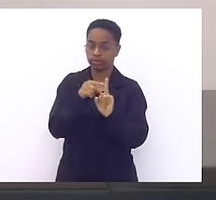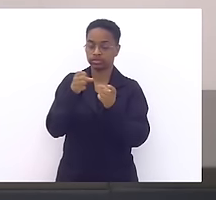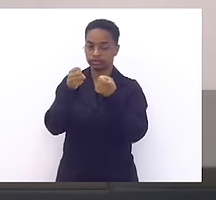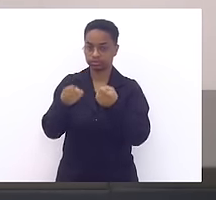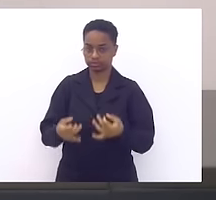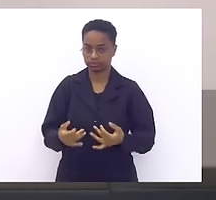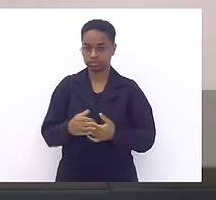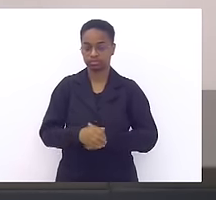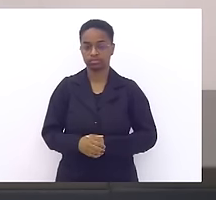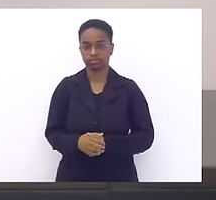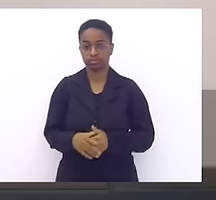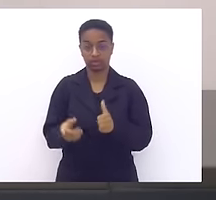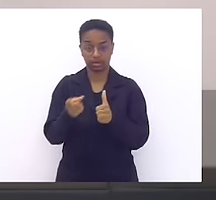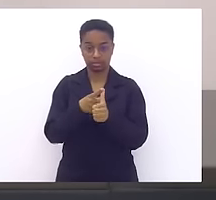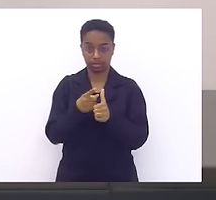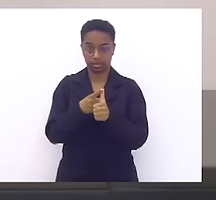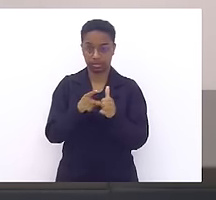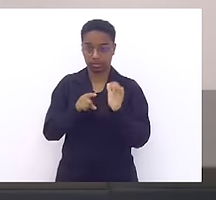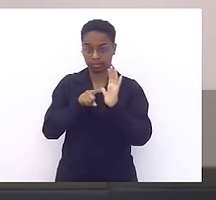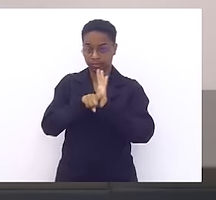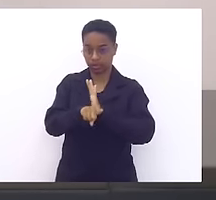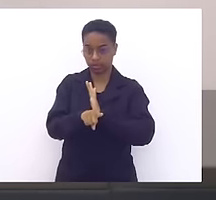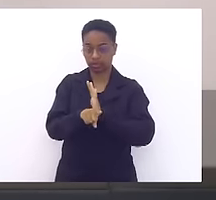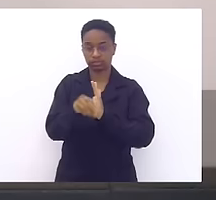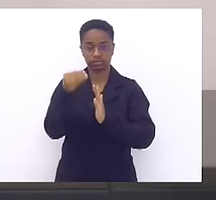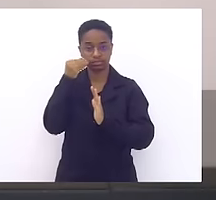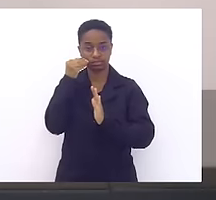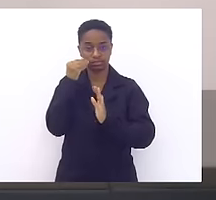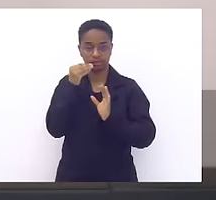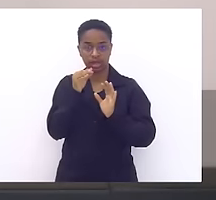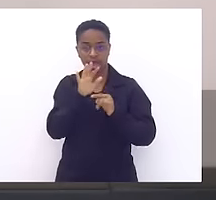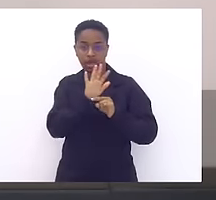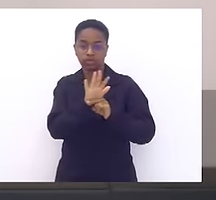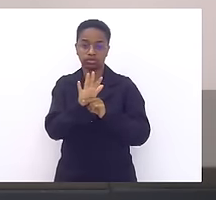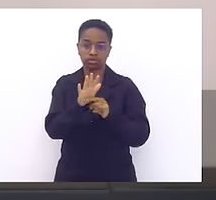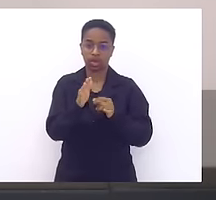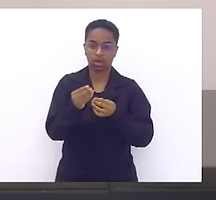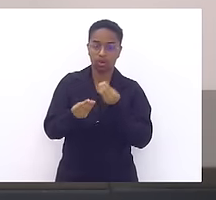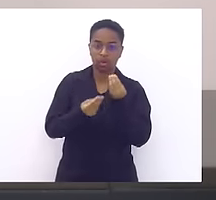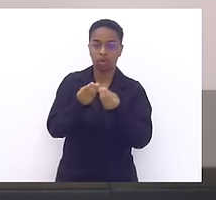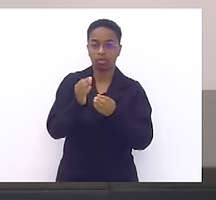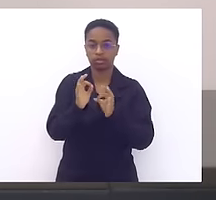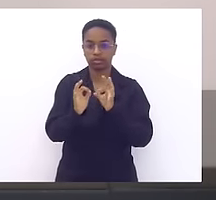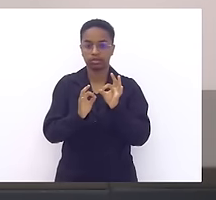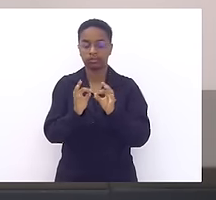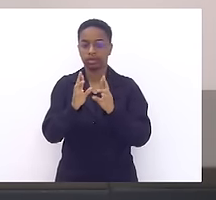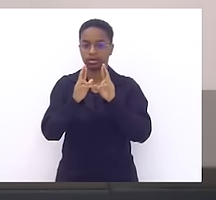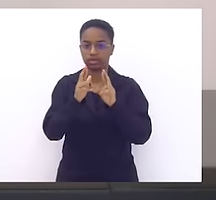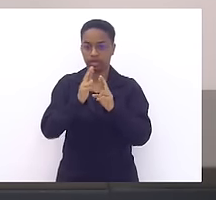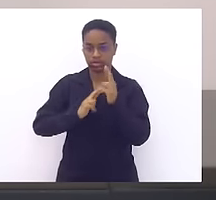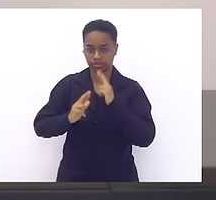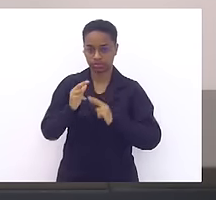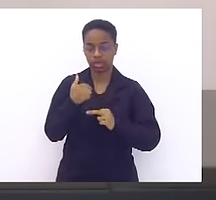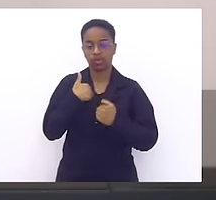meu primeiro questionamento já para dar um Norte na fala da fazenda em primeiro lugar entender